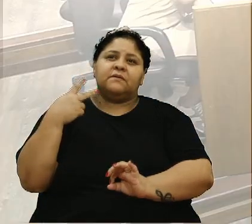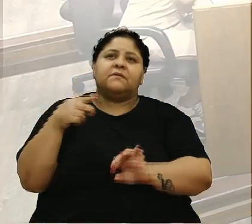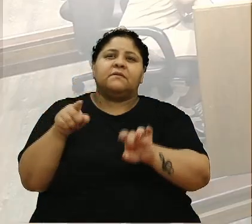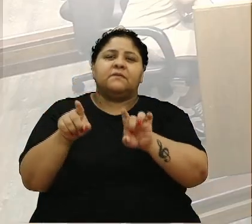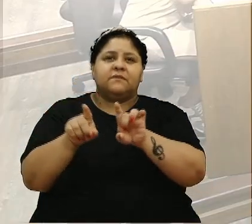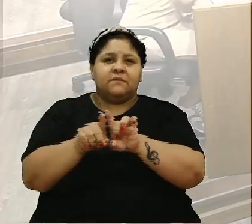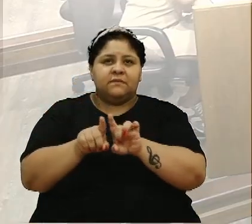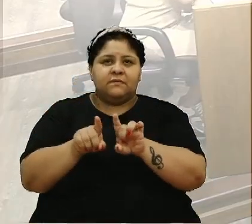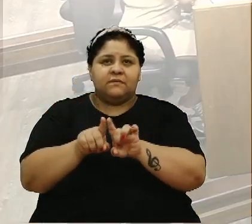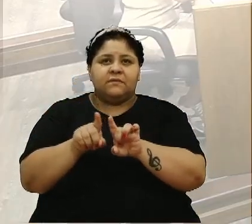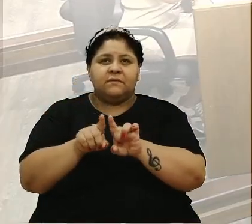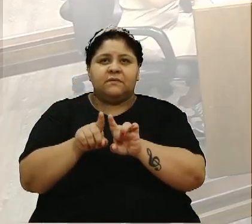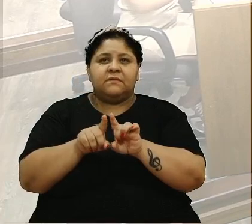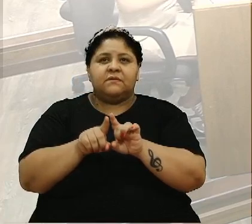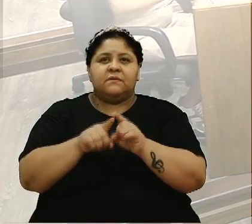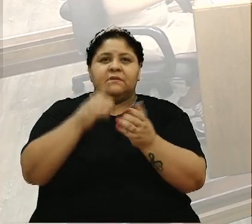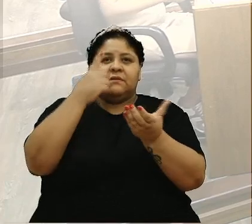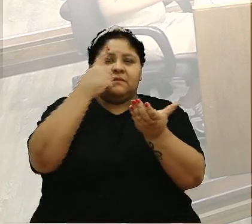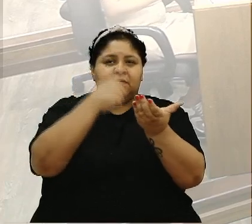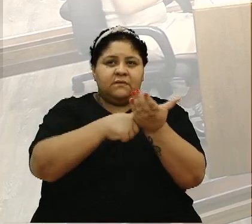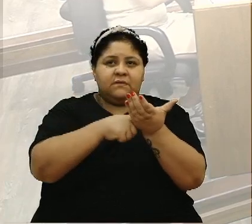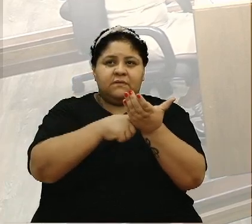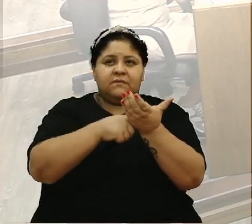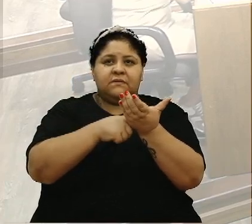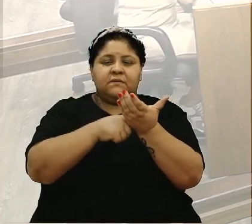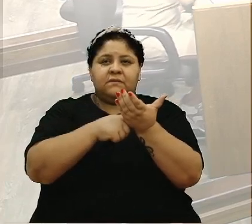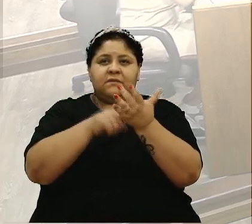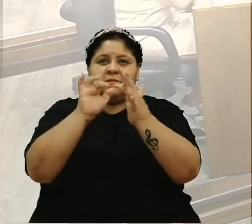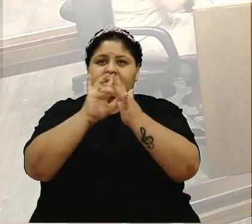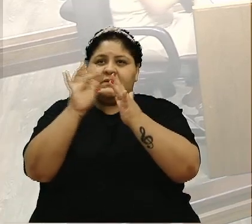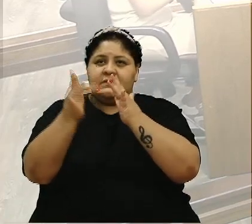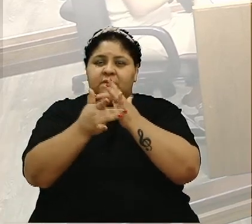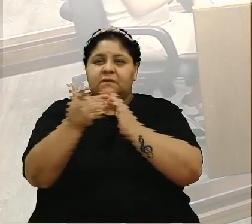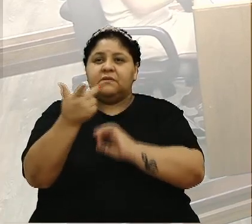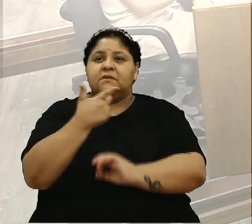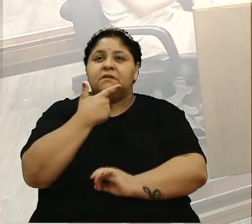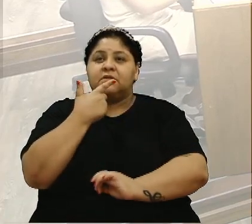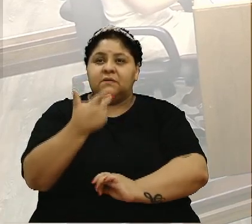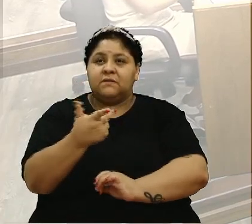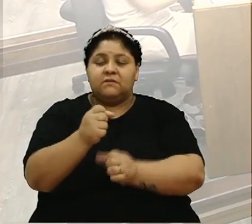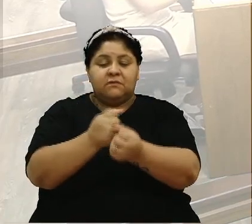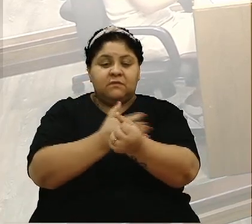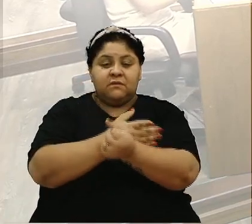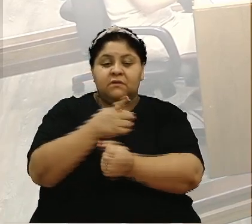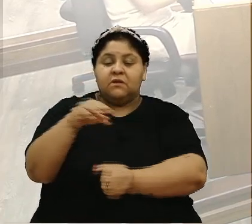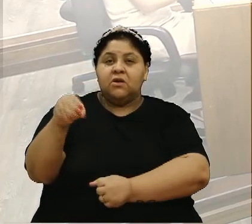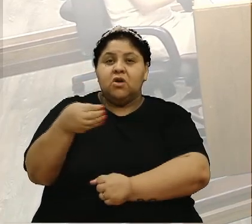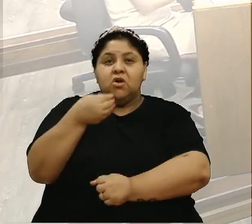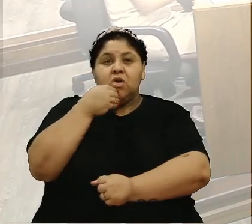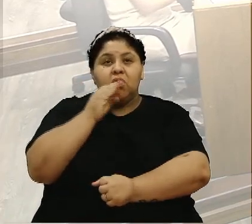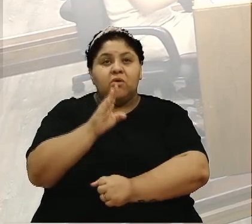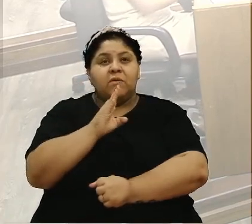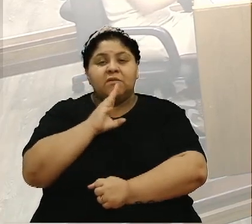né, foi marcada em algumas publicações com esse depoimento comovente, e é claro que a gente conhece a